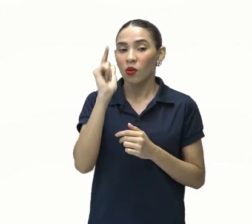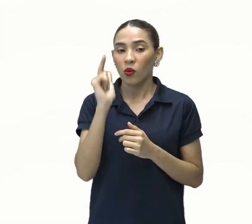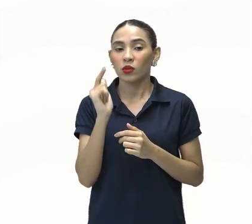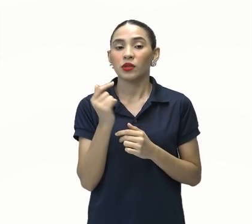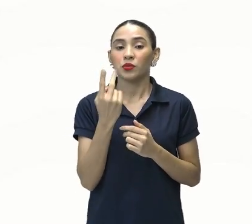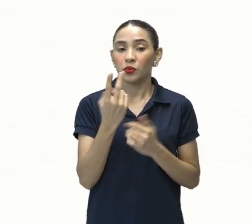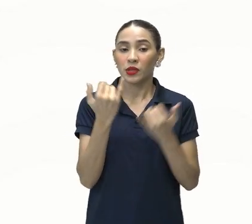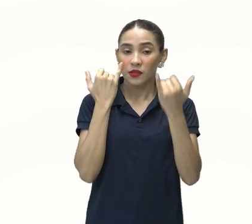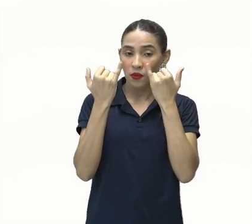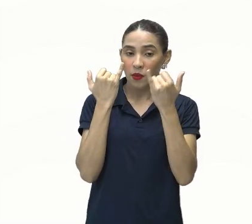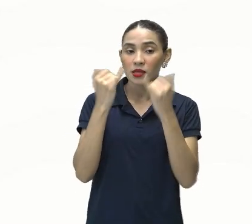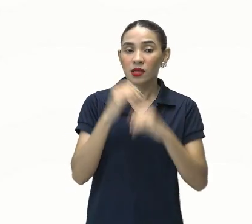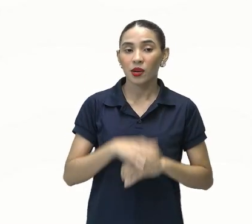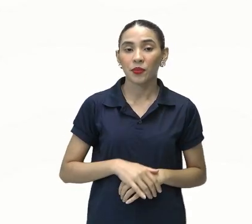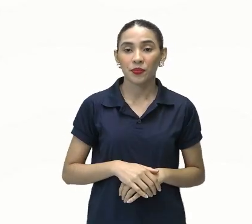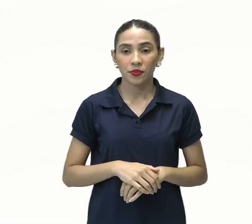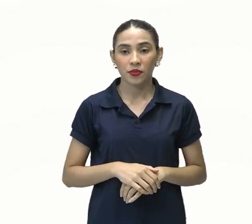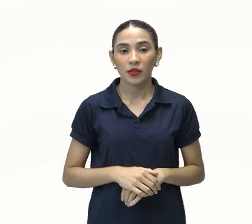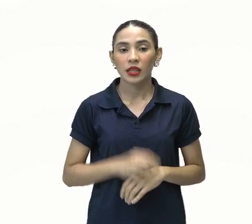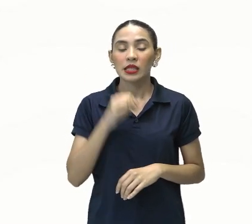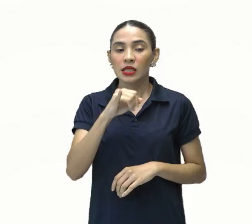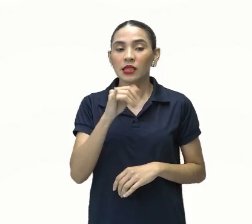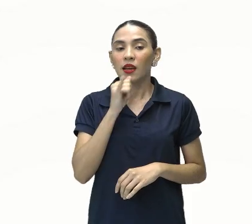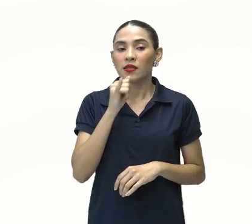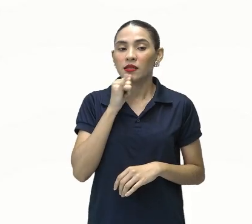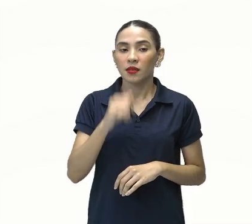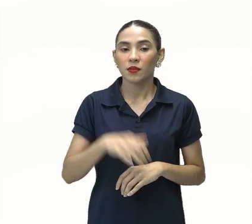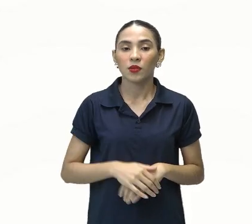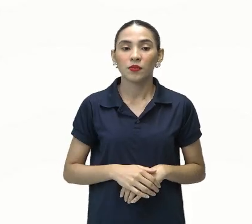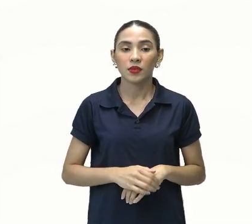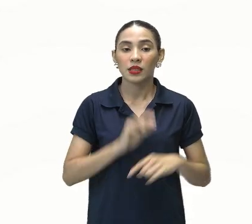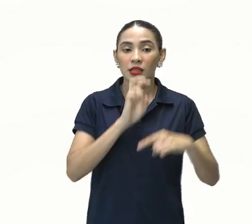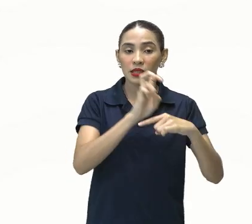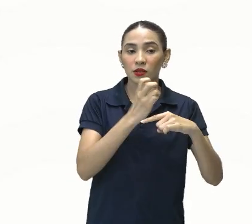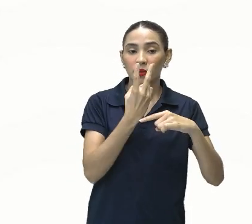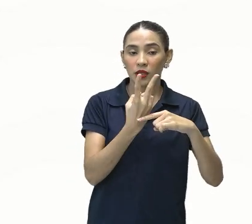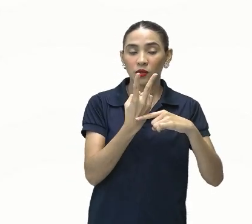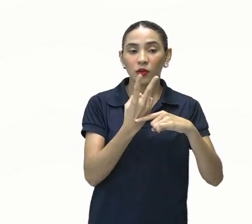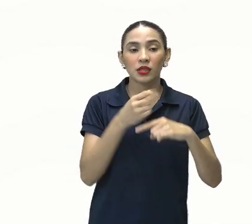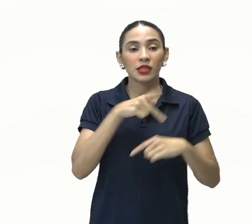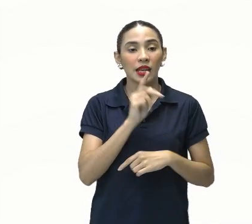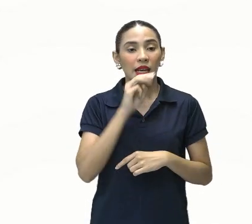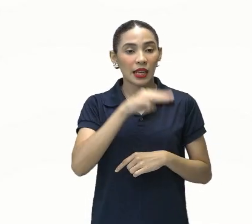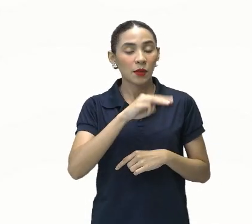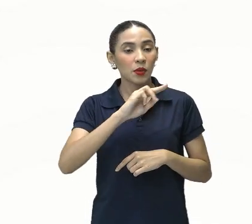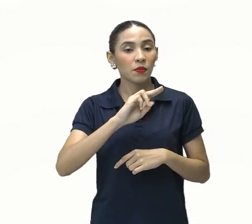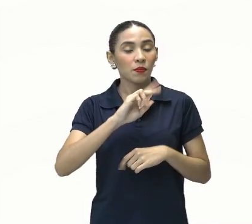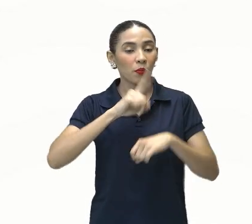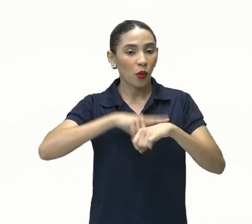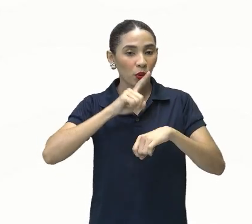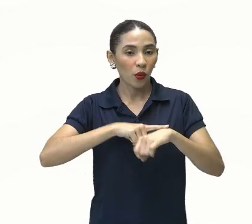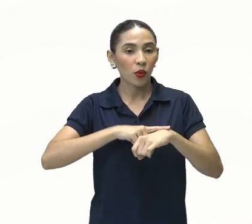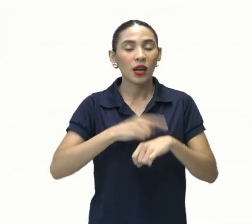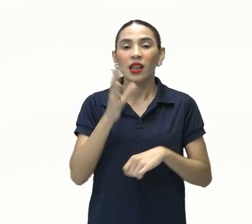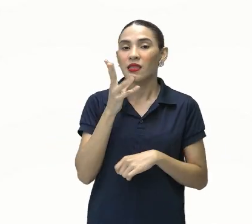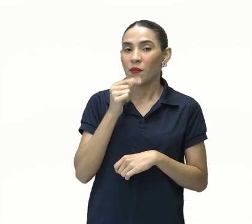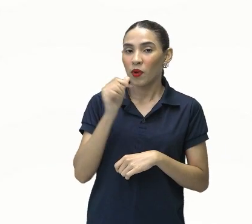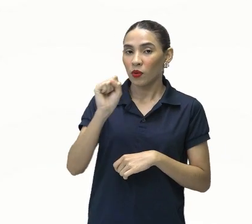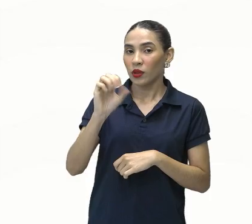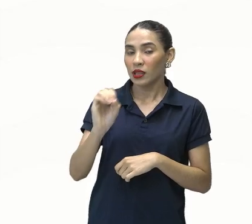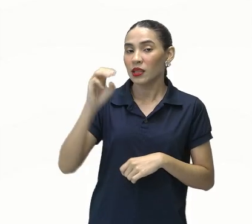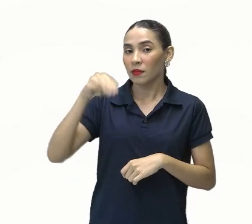duas informações. Ó. Se eu for a 52 km por hora, eu demoro